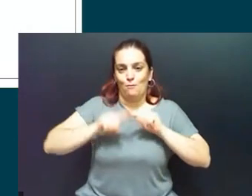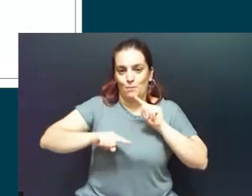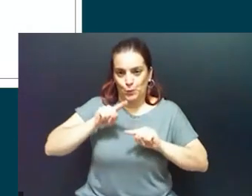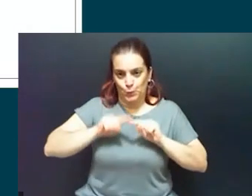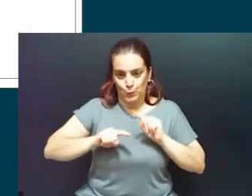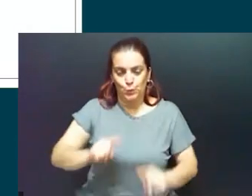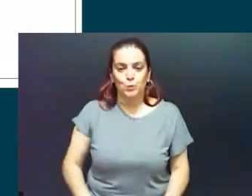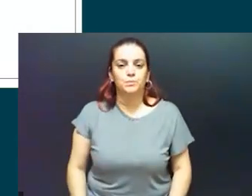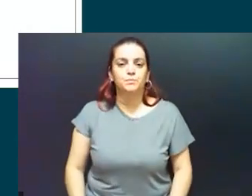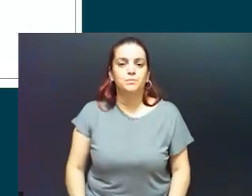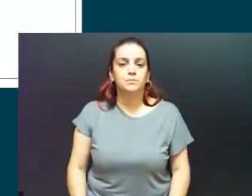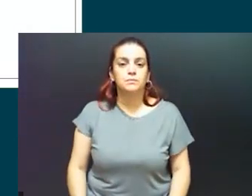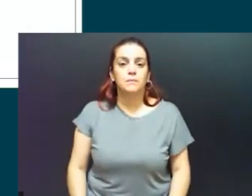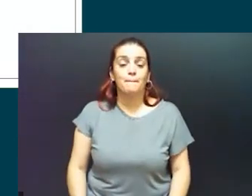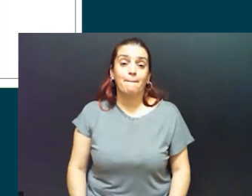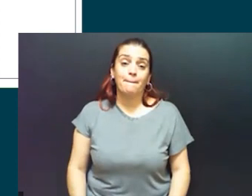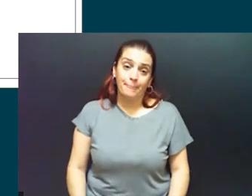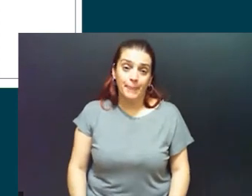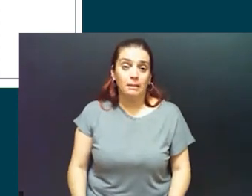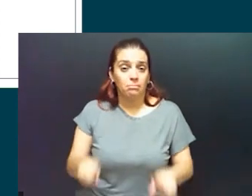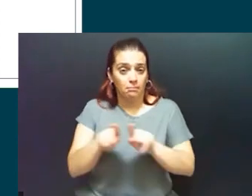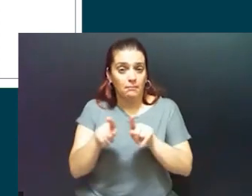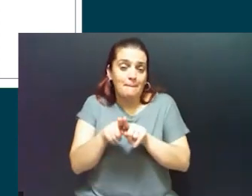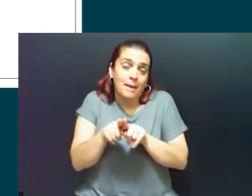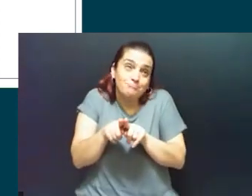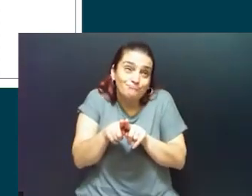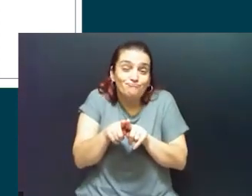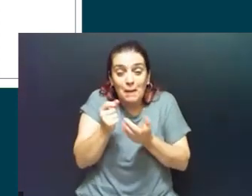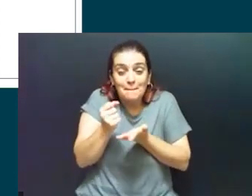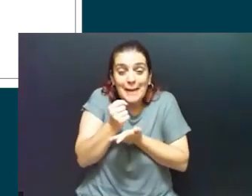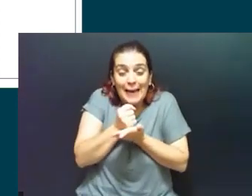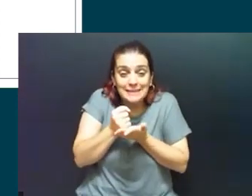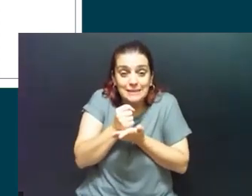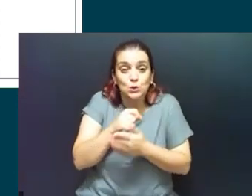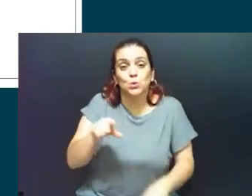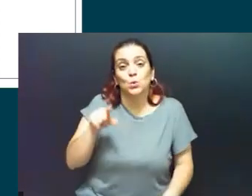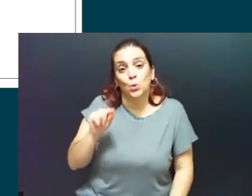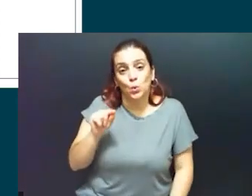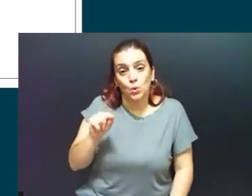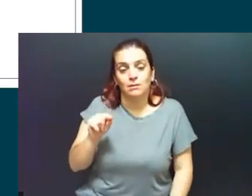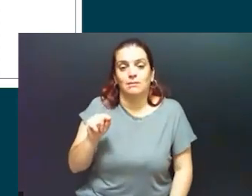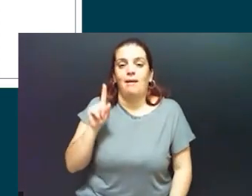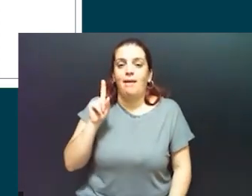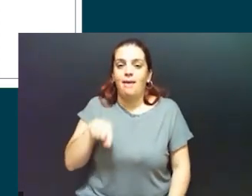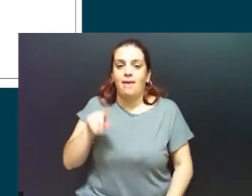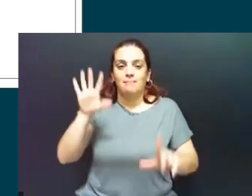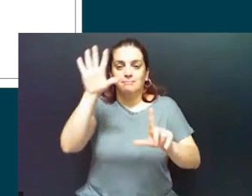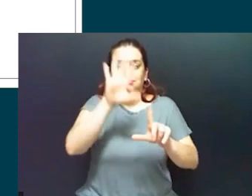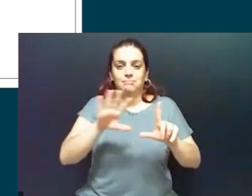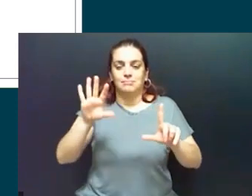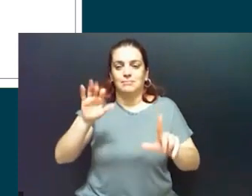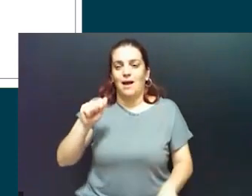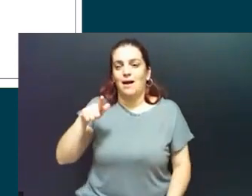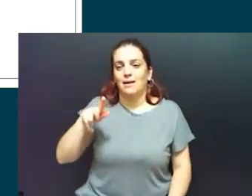E também, para dar uma base para tudo isso, a gente tem a parte da arquitetura da